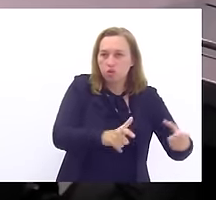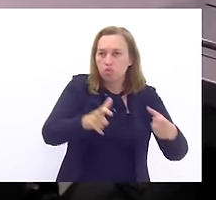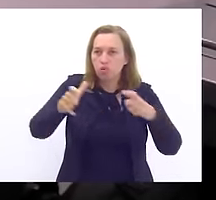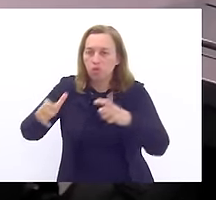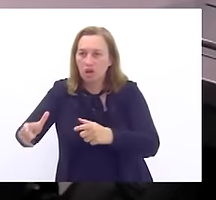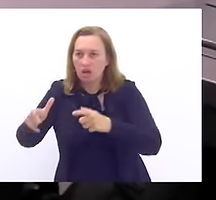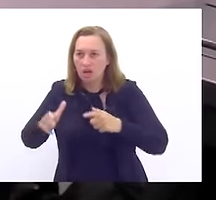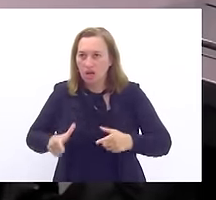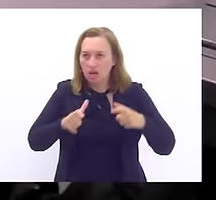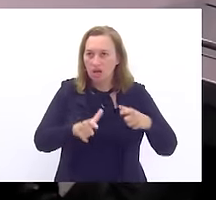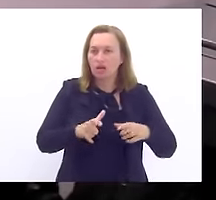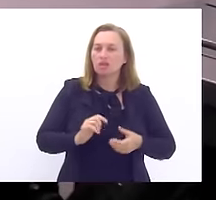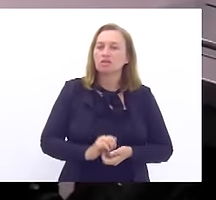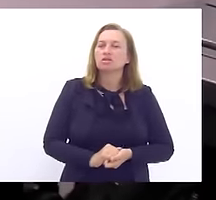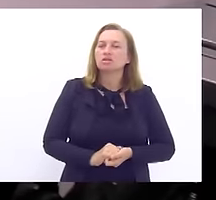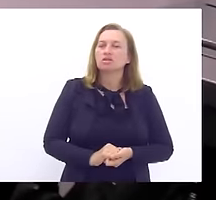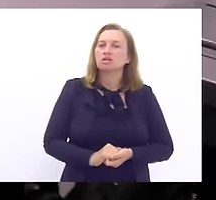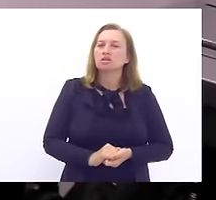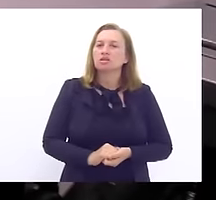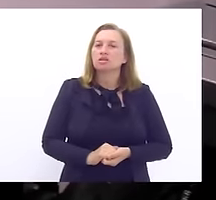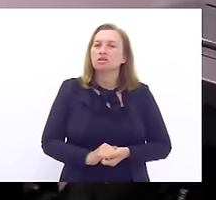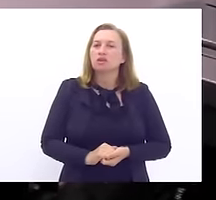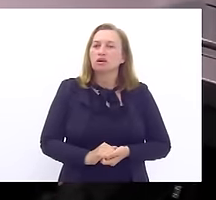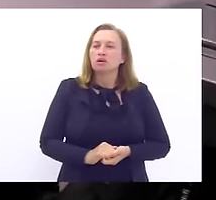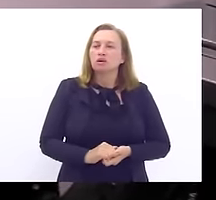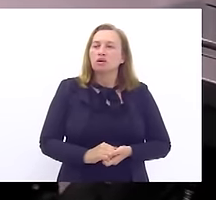as unidades ele olha a mancha criminal